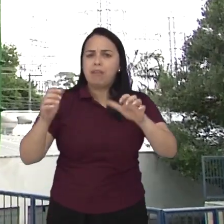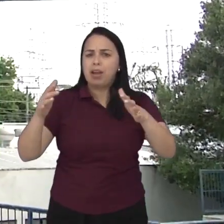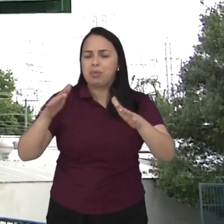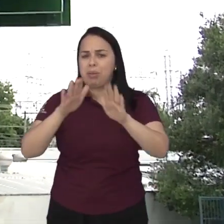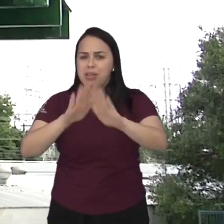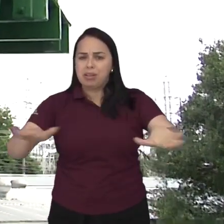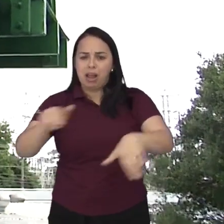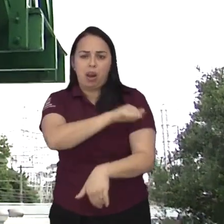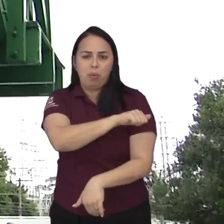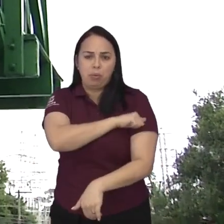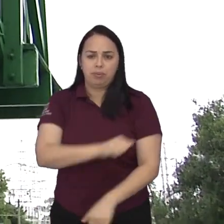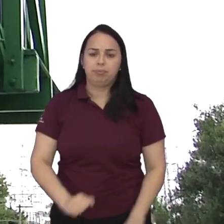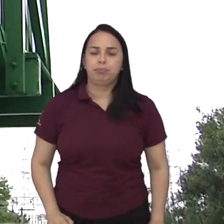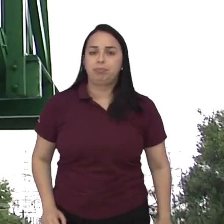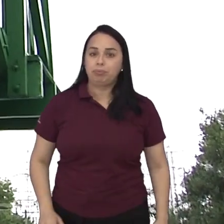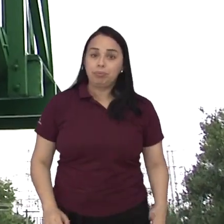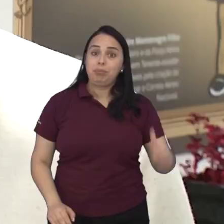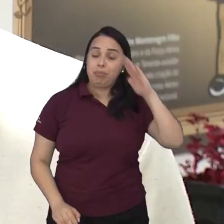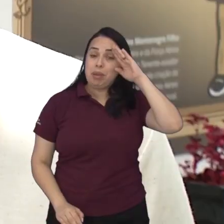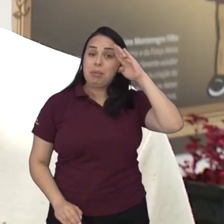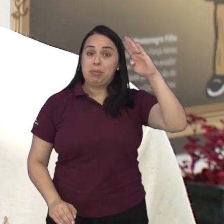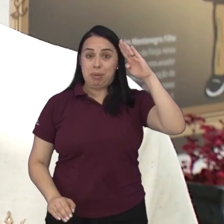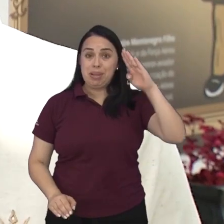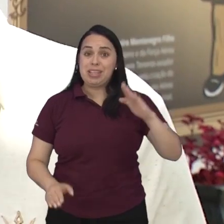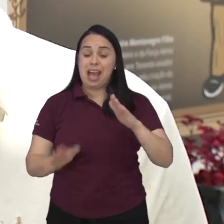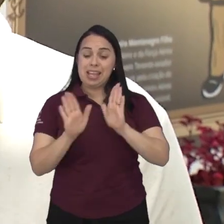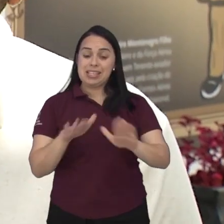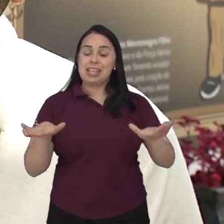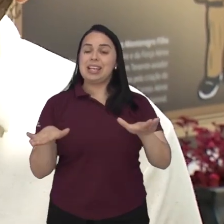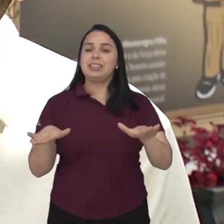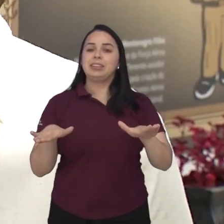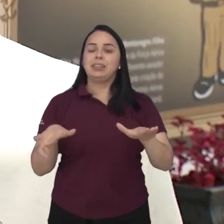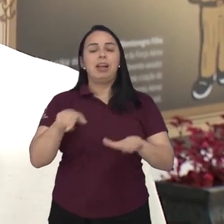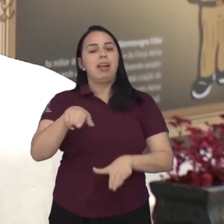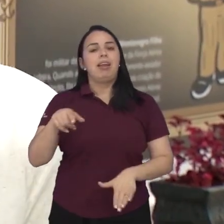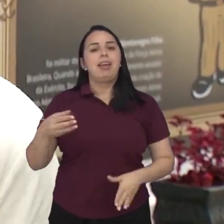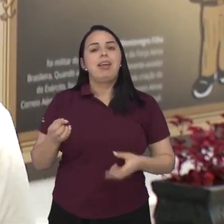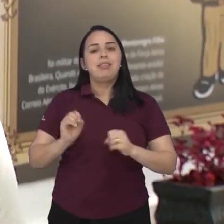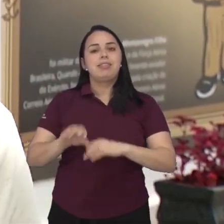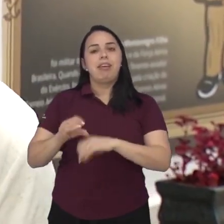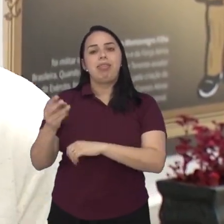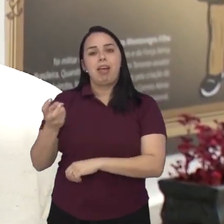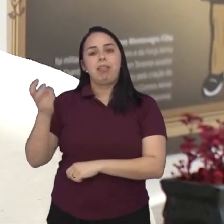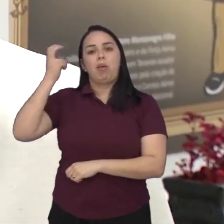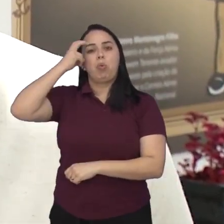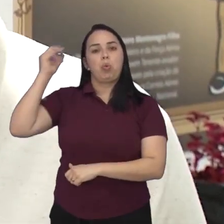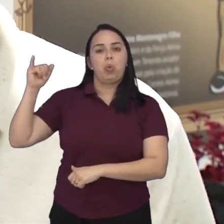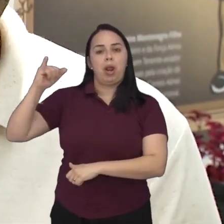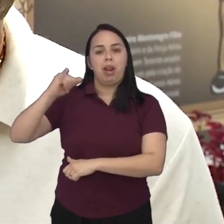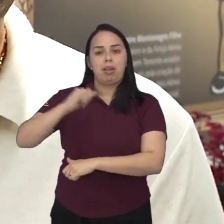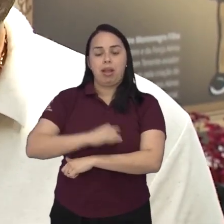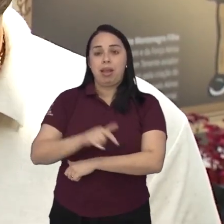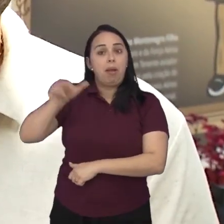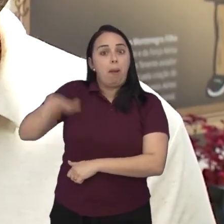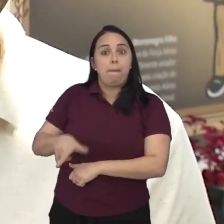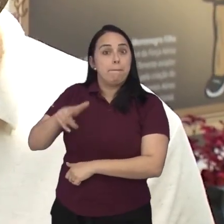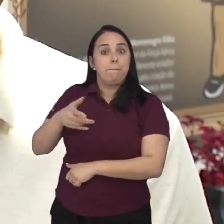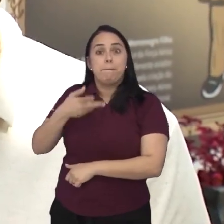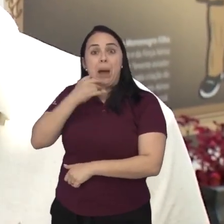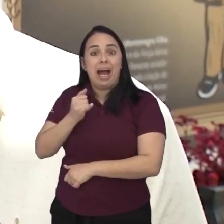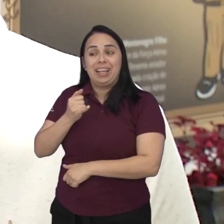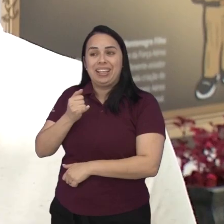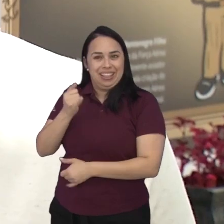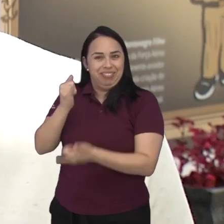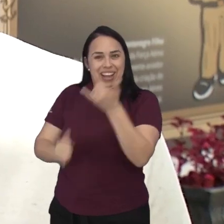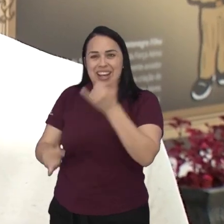atividades com estudantes da rede de ensino. Principalmente as crianças na educação, resgatar a cultura, né, da aeronáutica, do pai